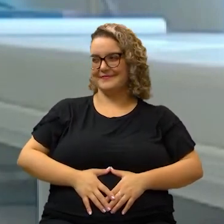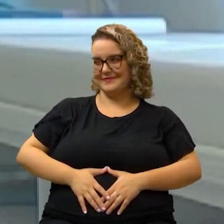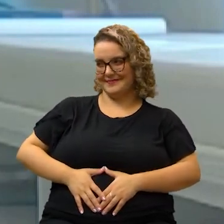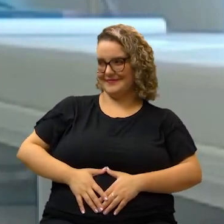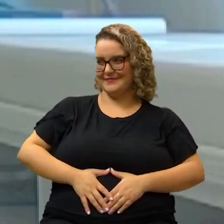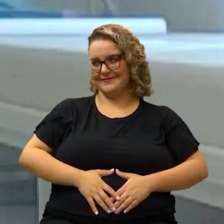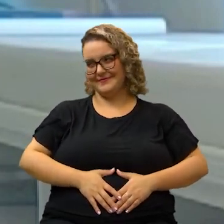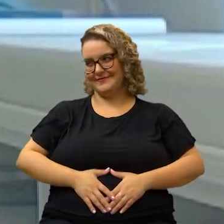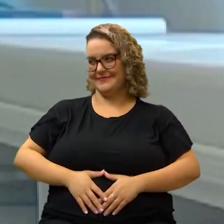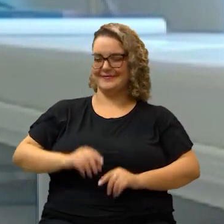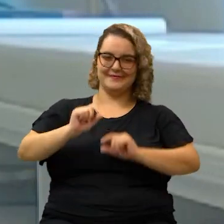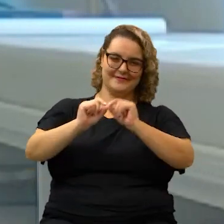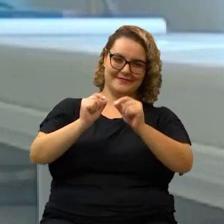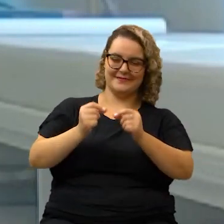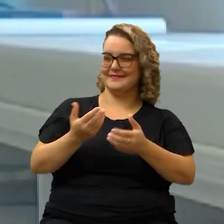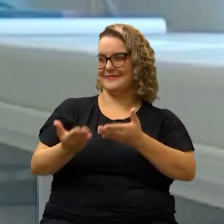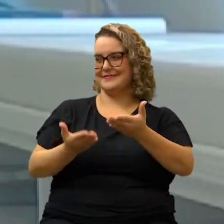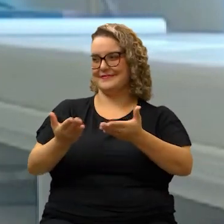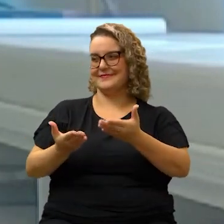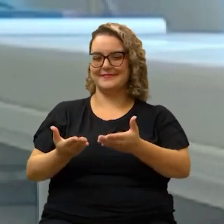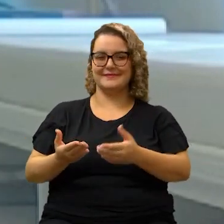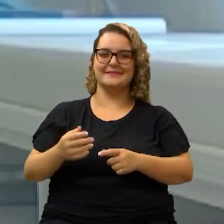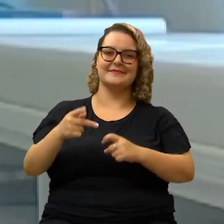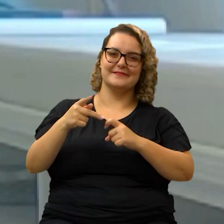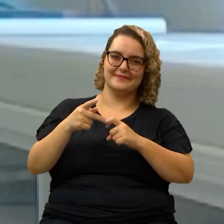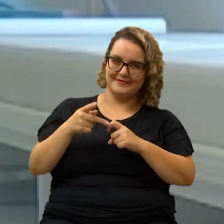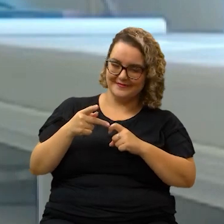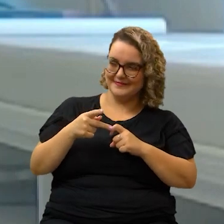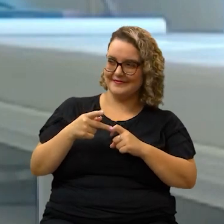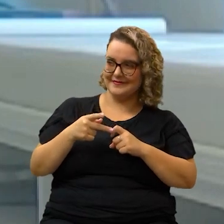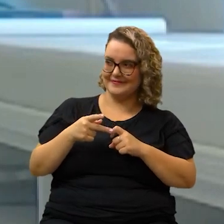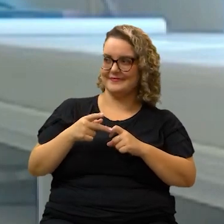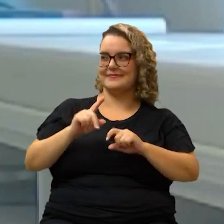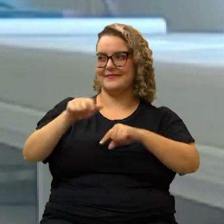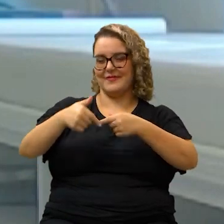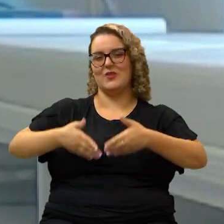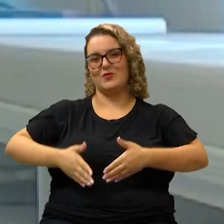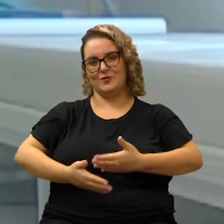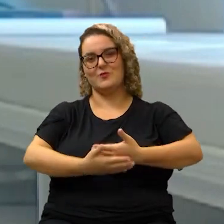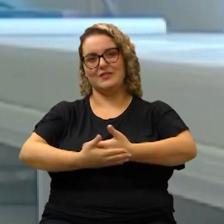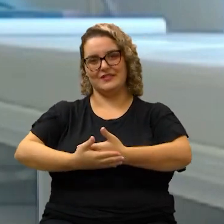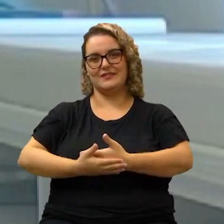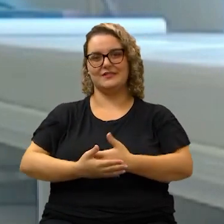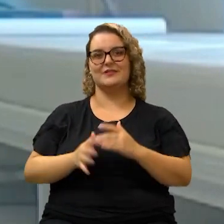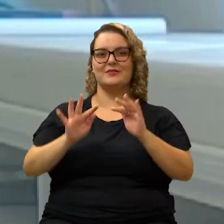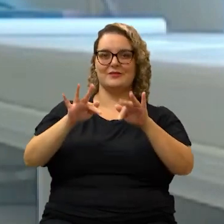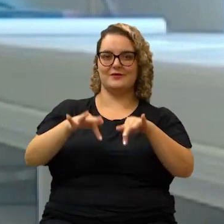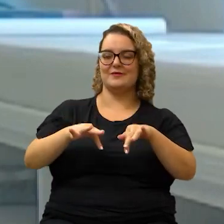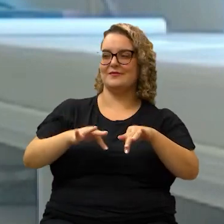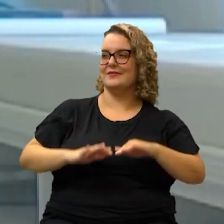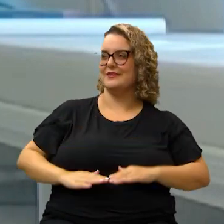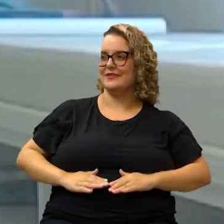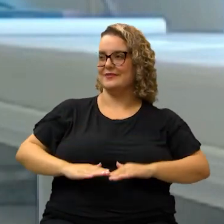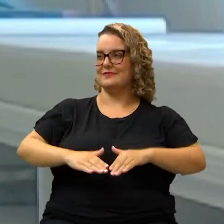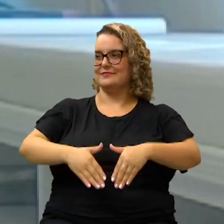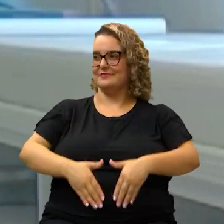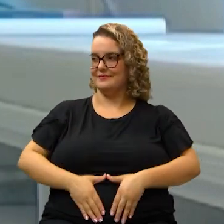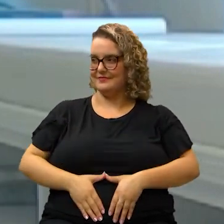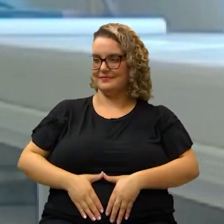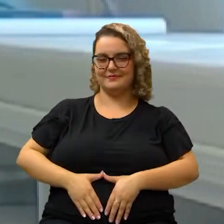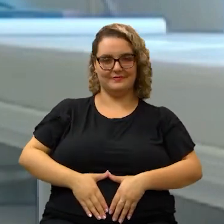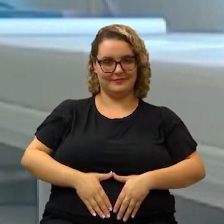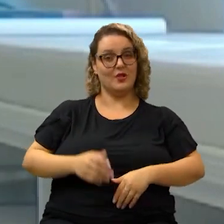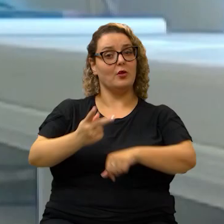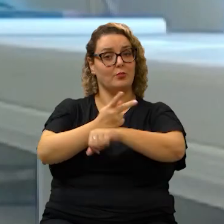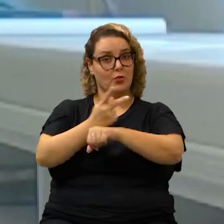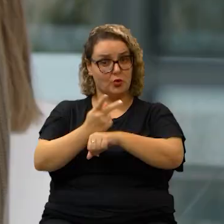o pediatra. Então, é muito interessante que no final da gravidez ela já procure um pediatra e faça